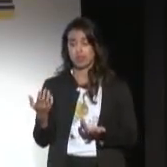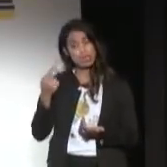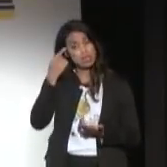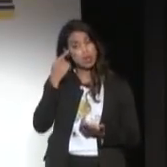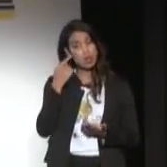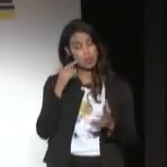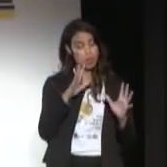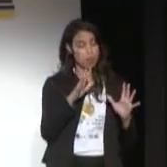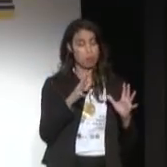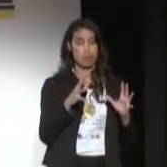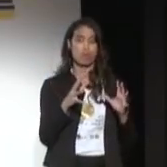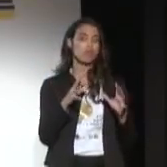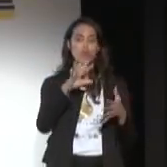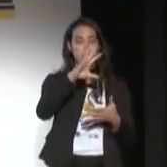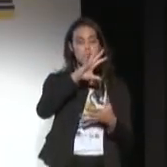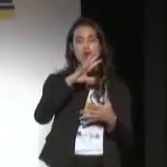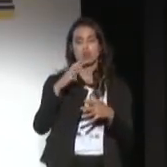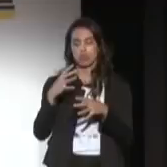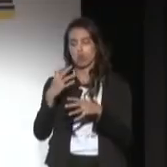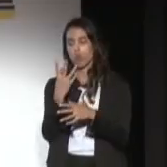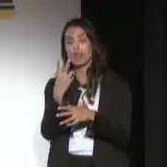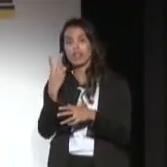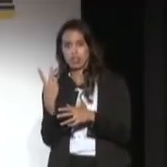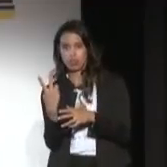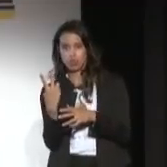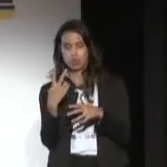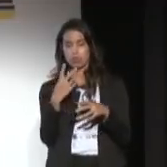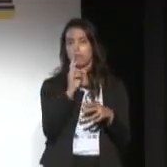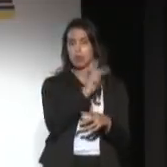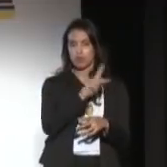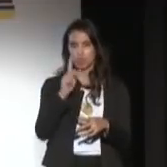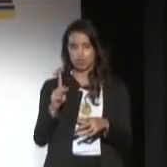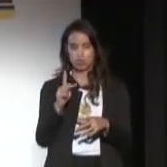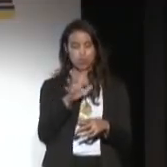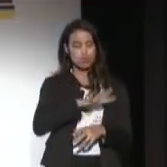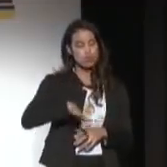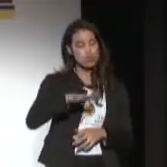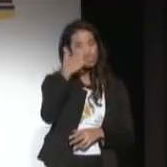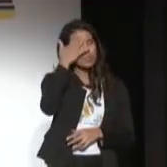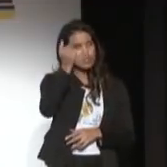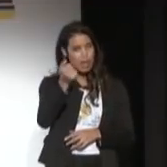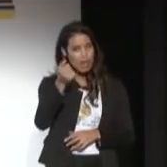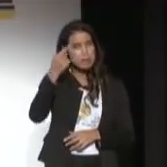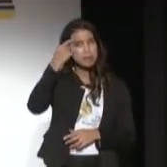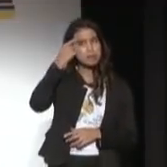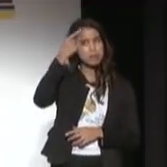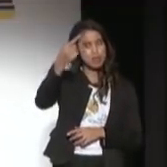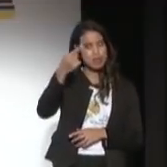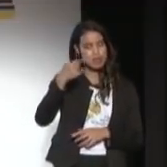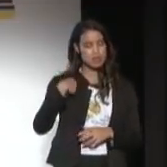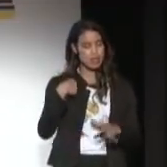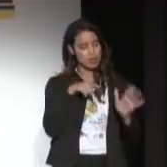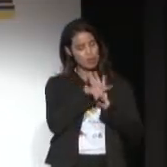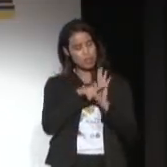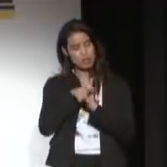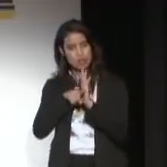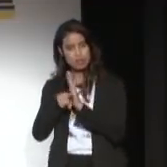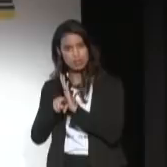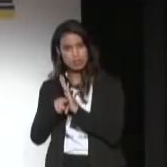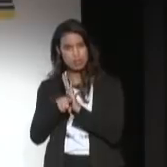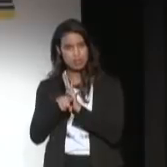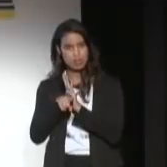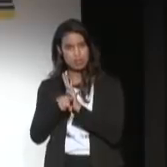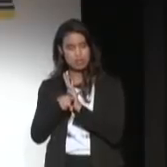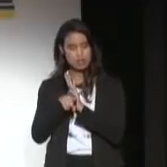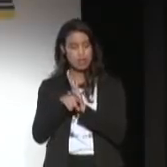quem são os professores, os meus 42 professores. E nós descobrimos, por exemplo, coletivamente, analisando com os meus professores, o que eles não